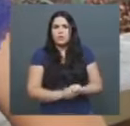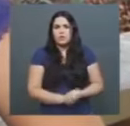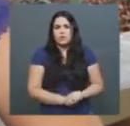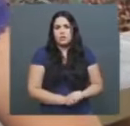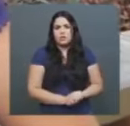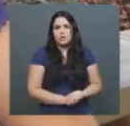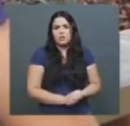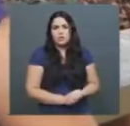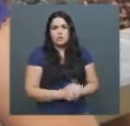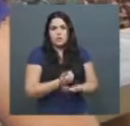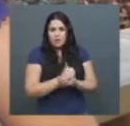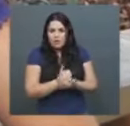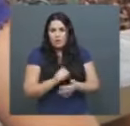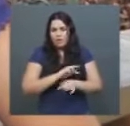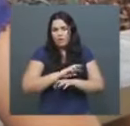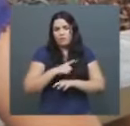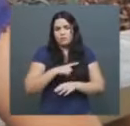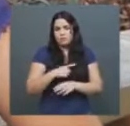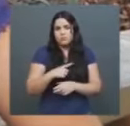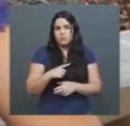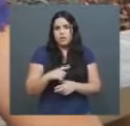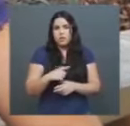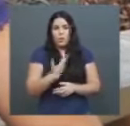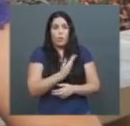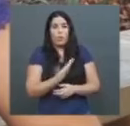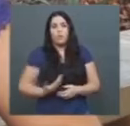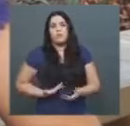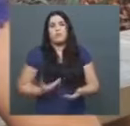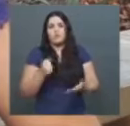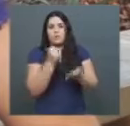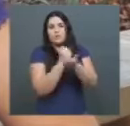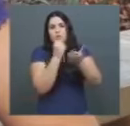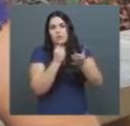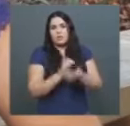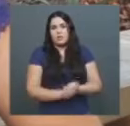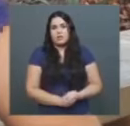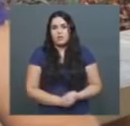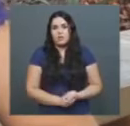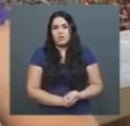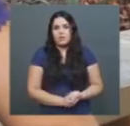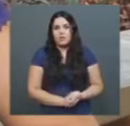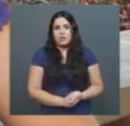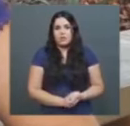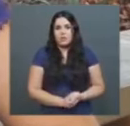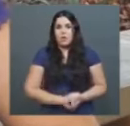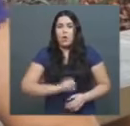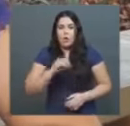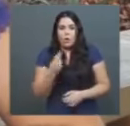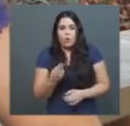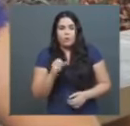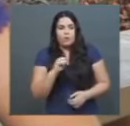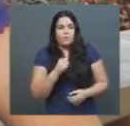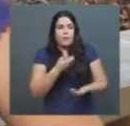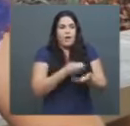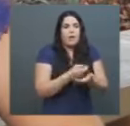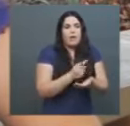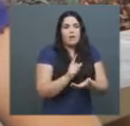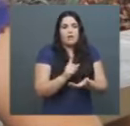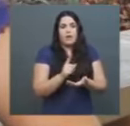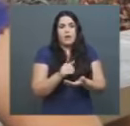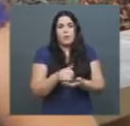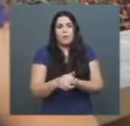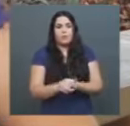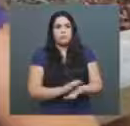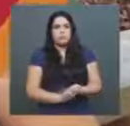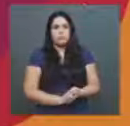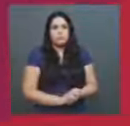situações de muita tensão, eles são contratados pelo governo para resolver, por exemplo, salvar alguém de um afogamento ou impedir o lançamento de um foguete,